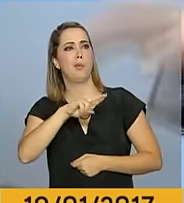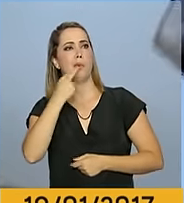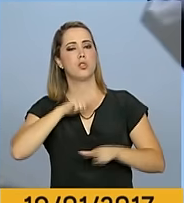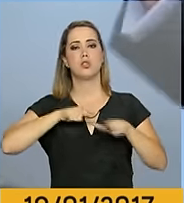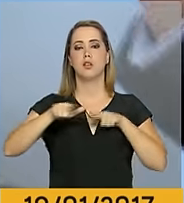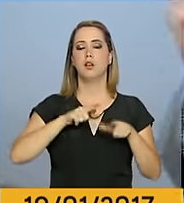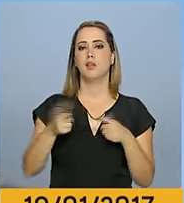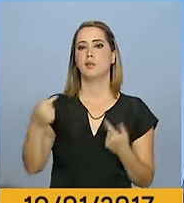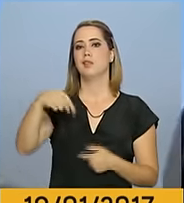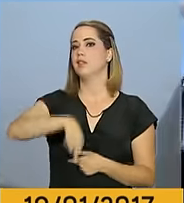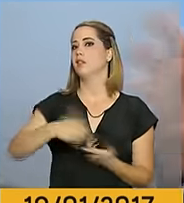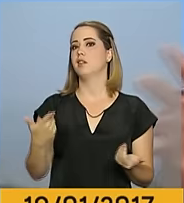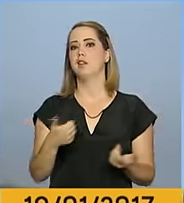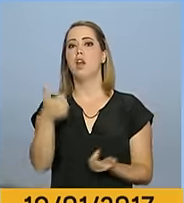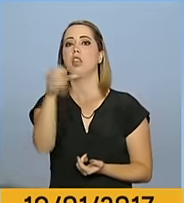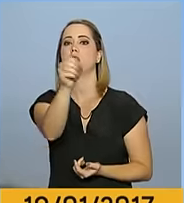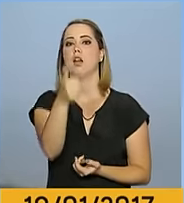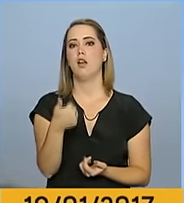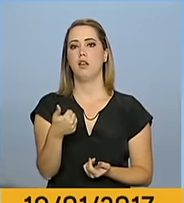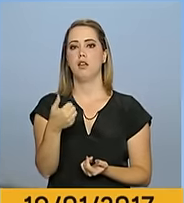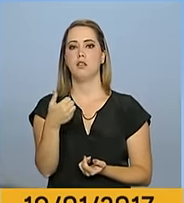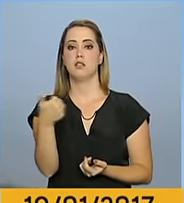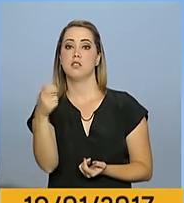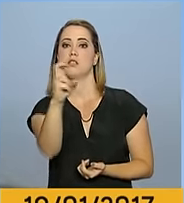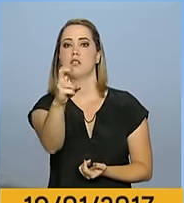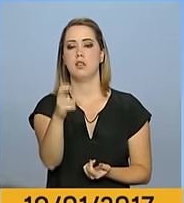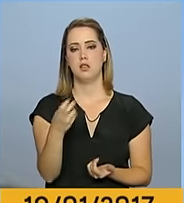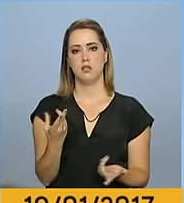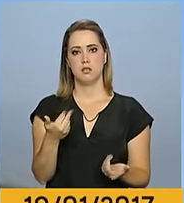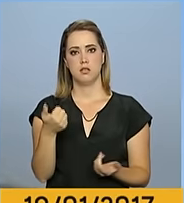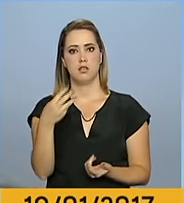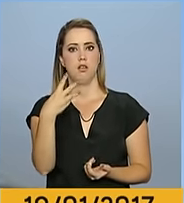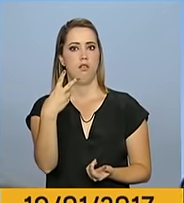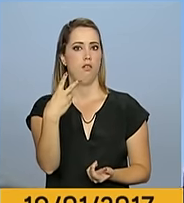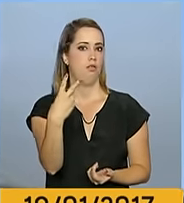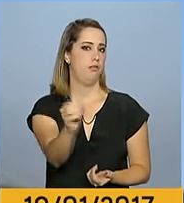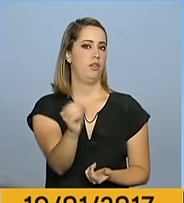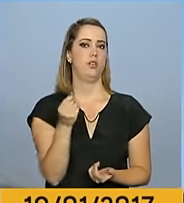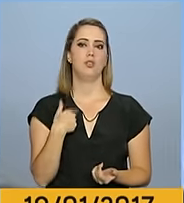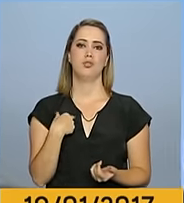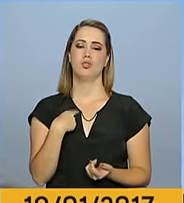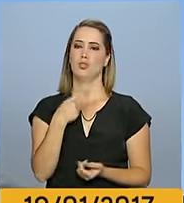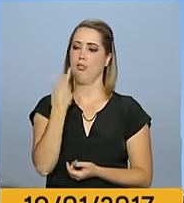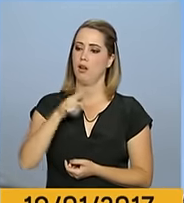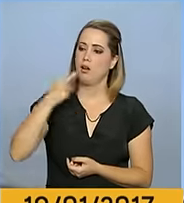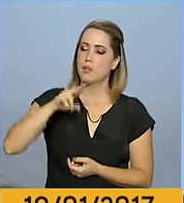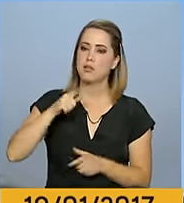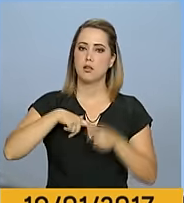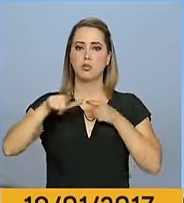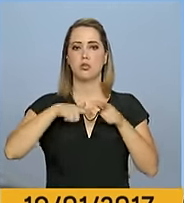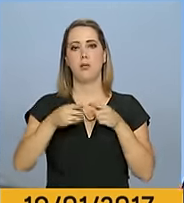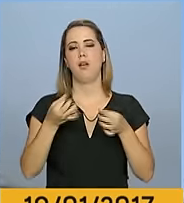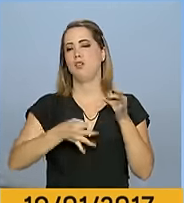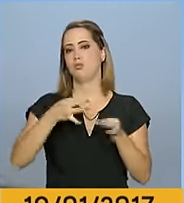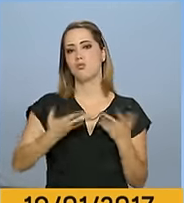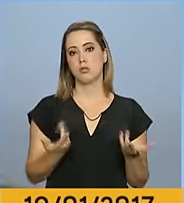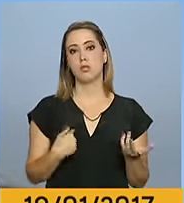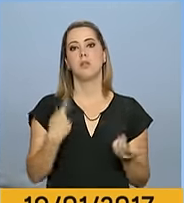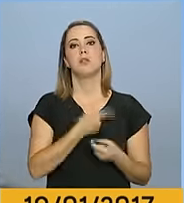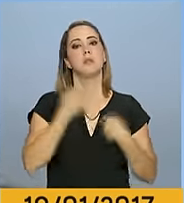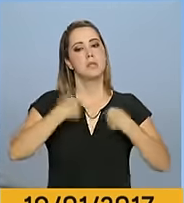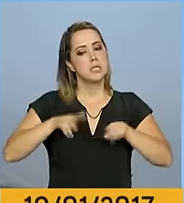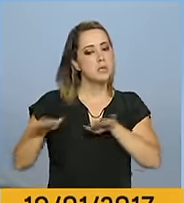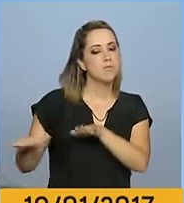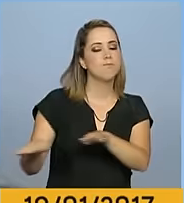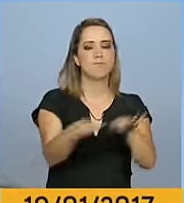origem nós temos 10, 15, 20 reclamações trabalhistas. E isto significa que é preciso também